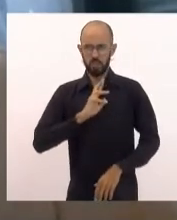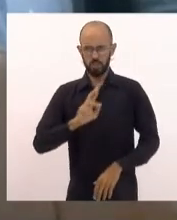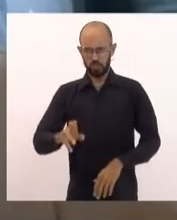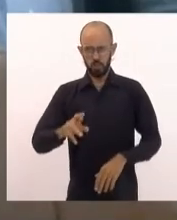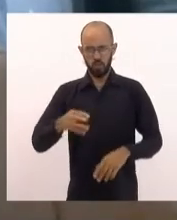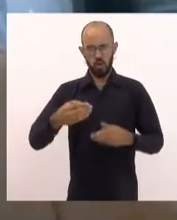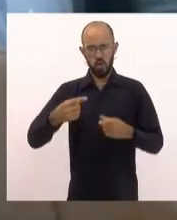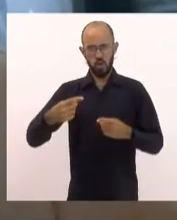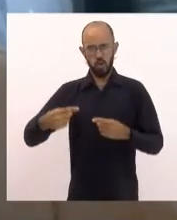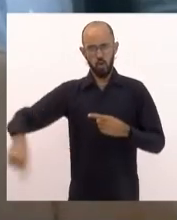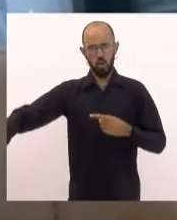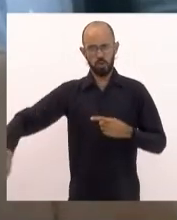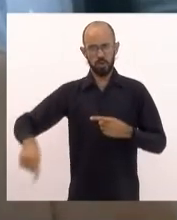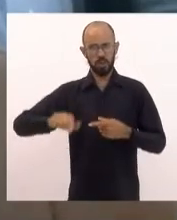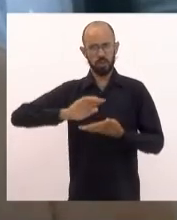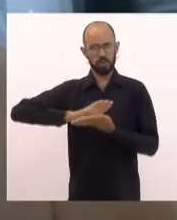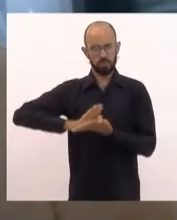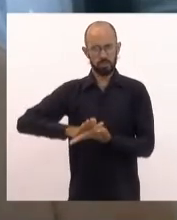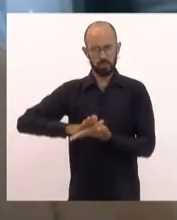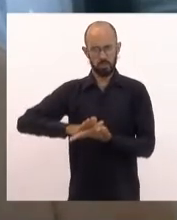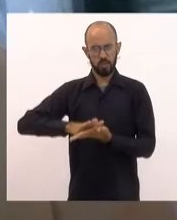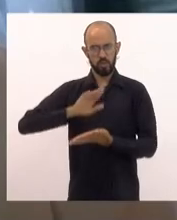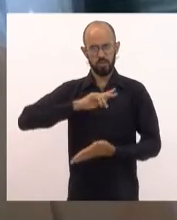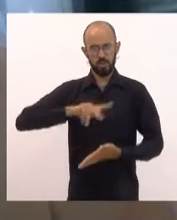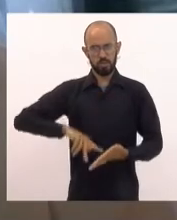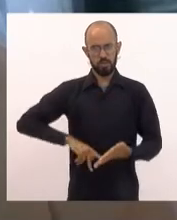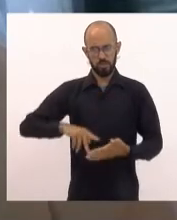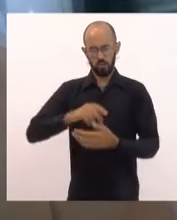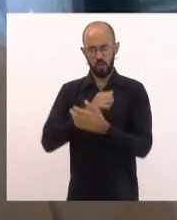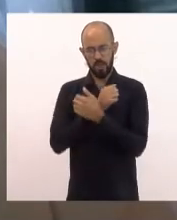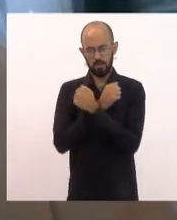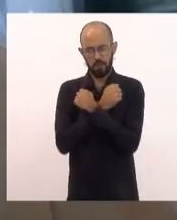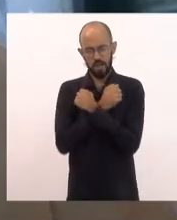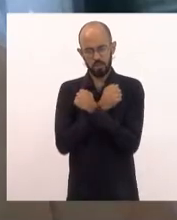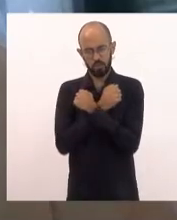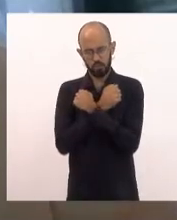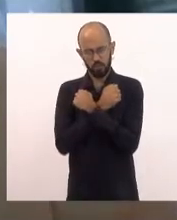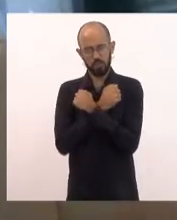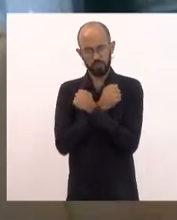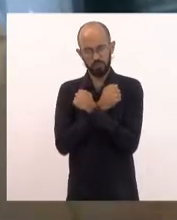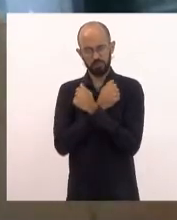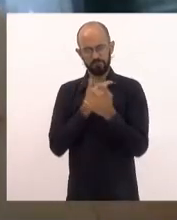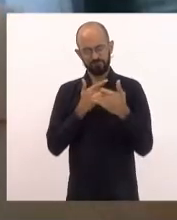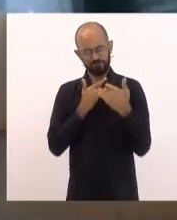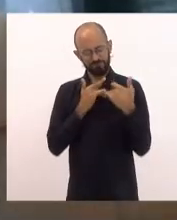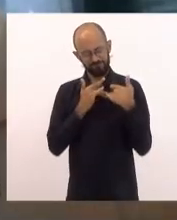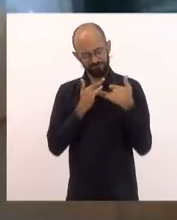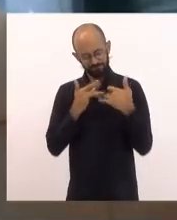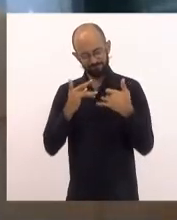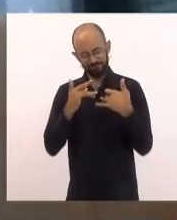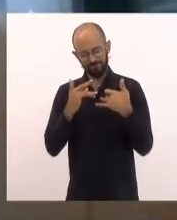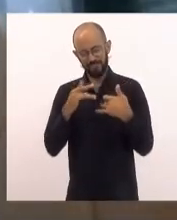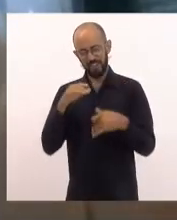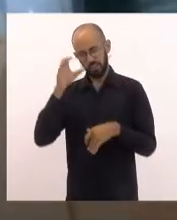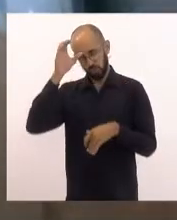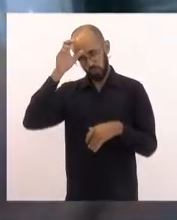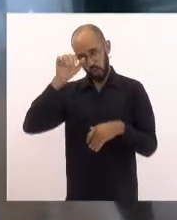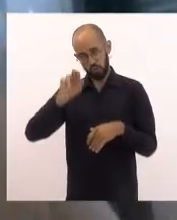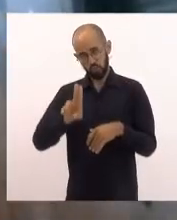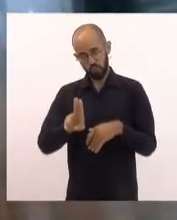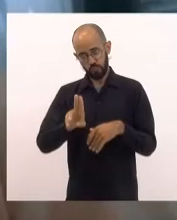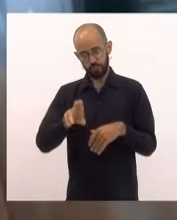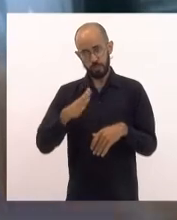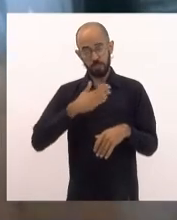as discriminações na presidência. Um abração solidário, tia Ju. Bem, eu queria, esse meu